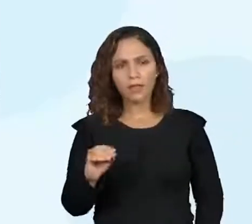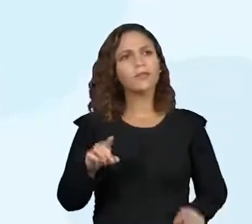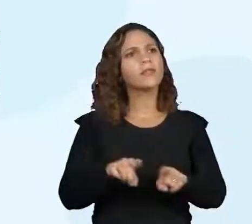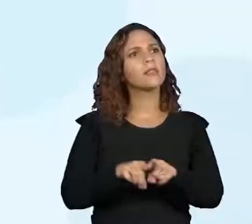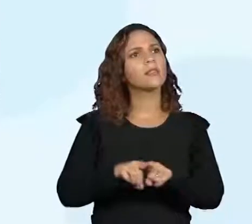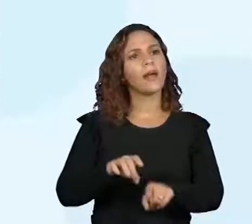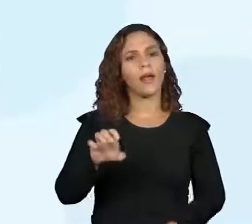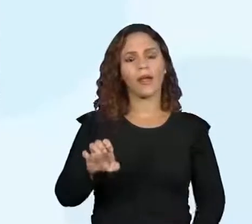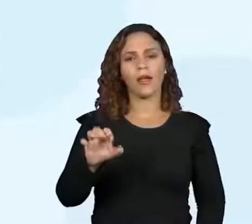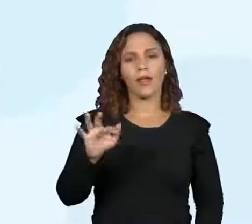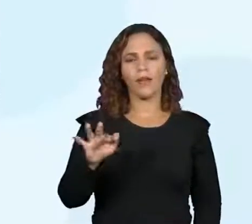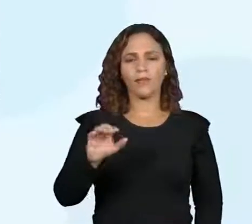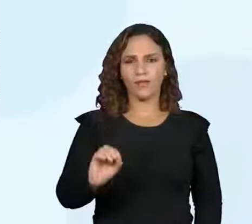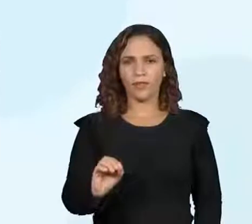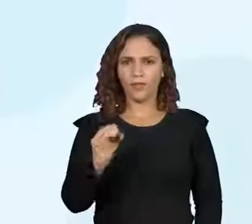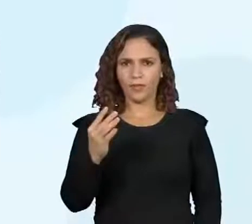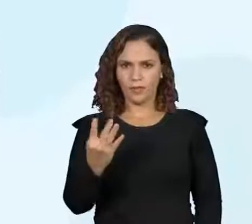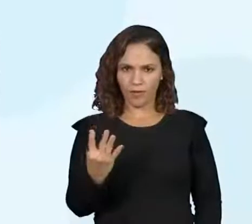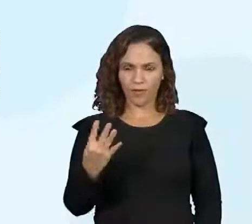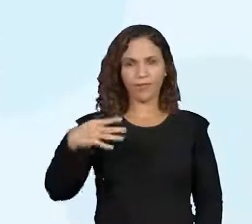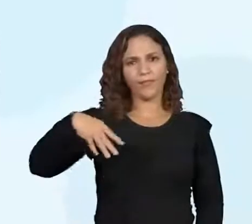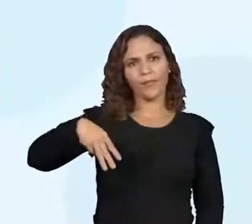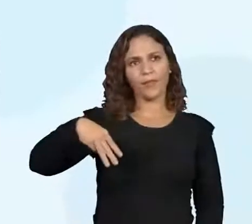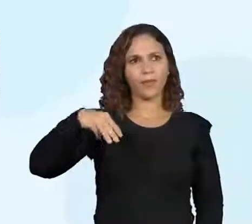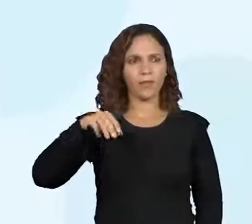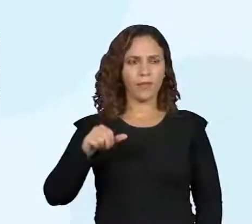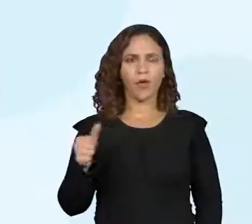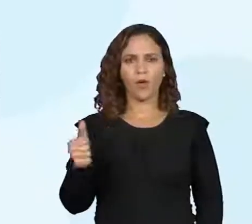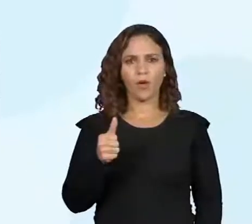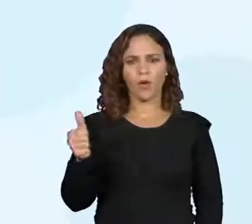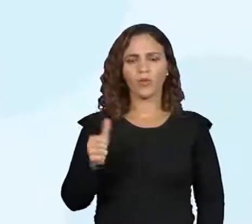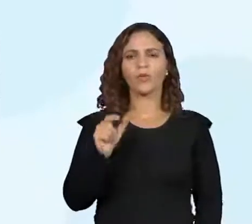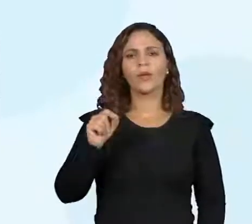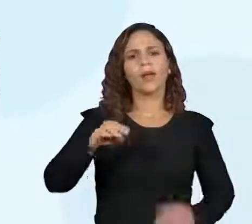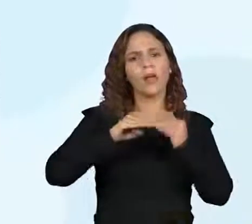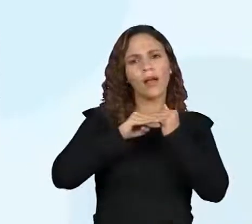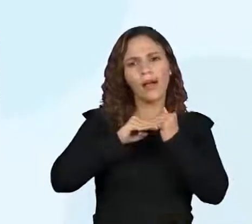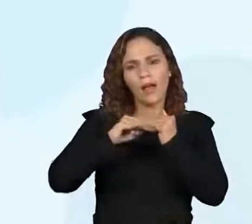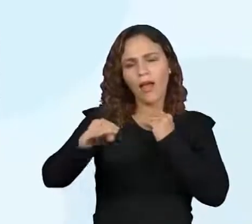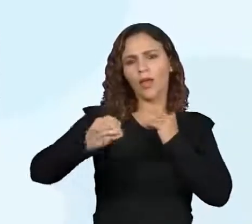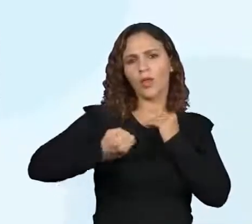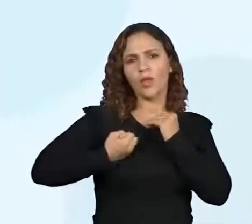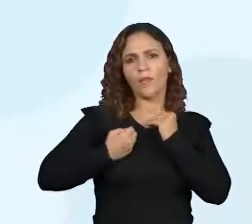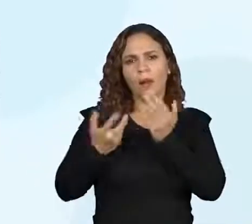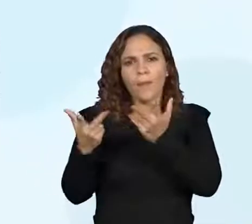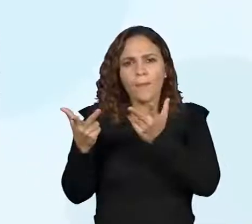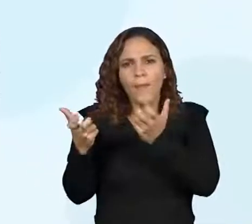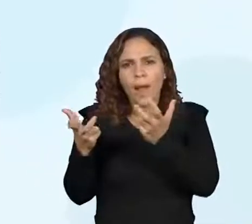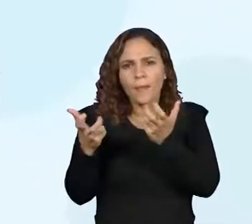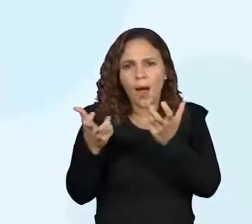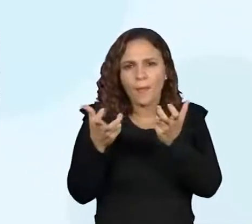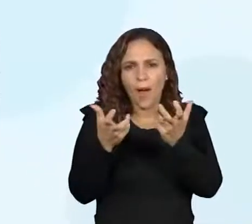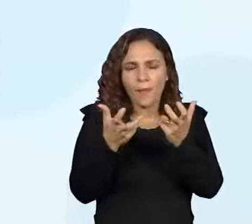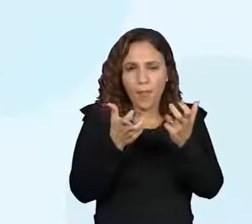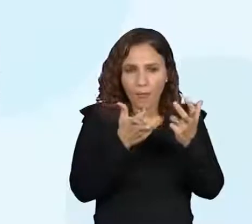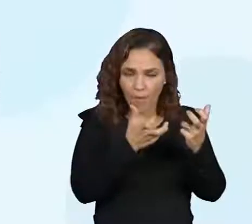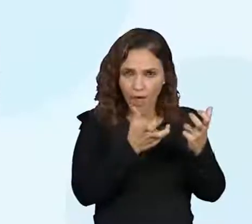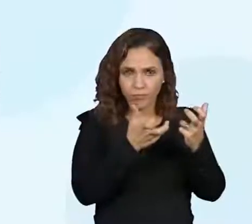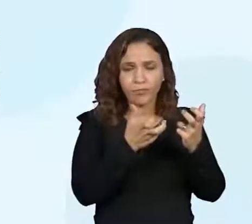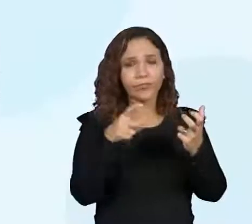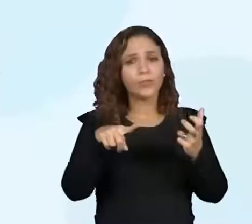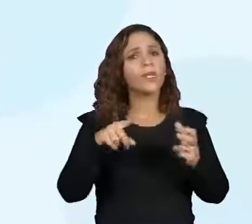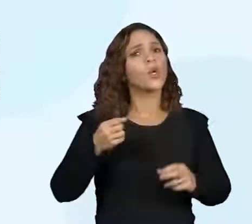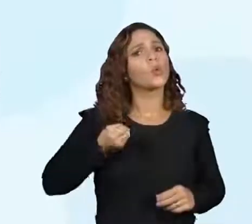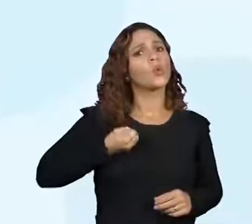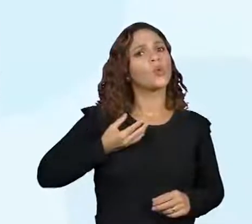EF04MA11, que são para identificação de regularidades em sequências numéricas compostas por